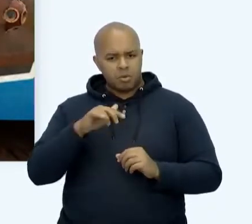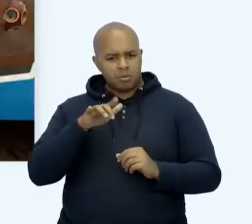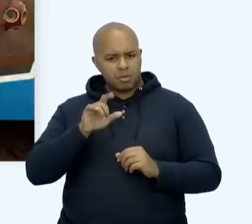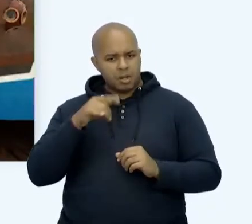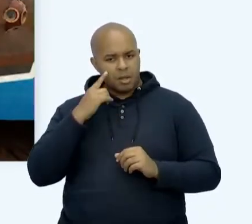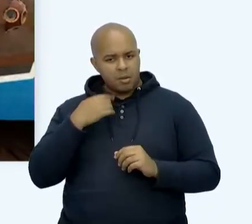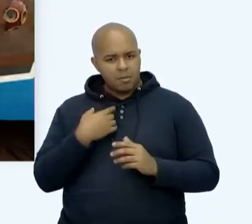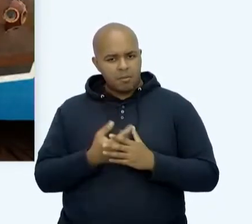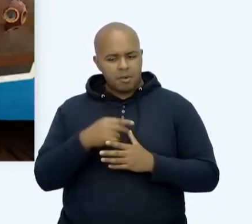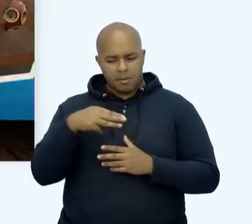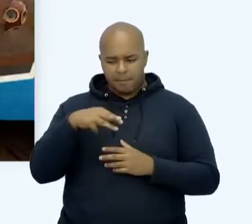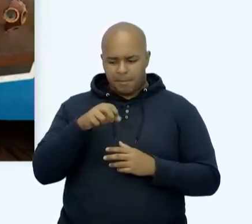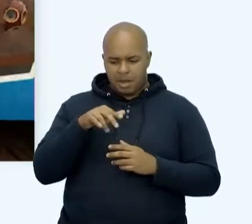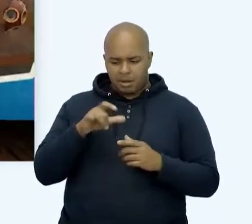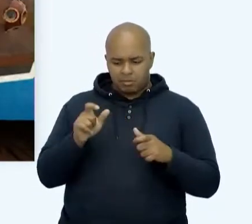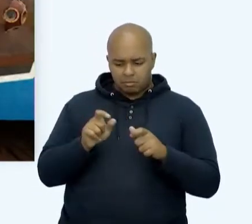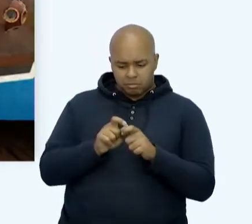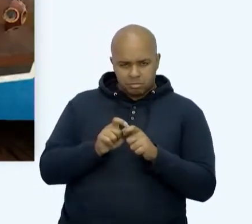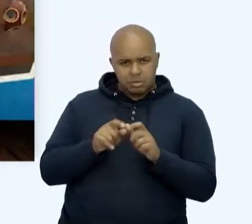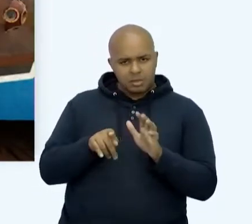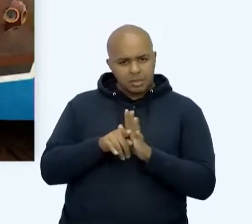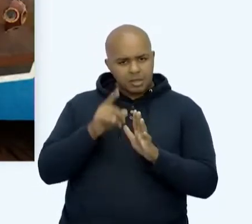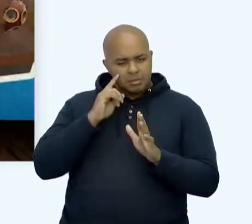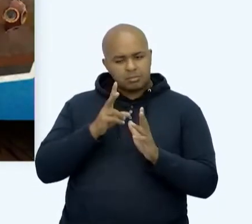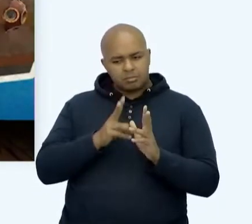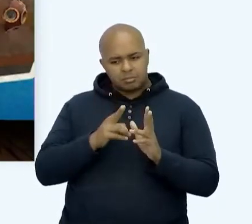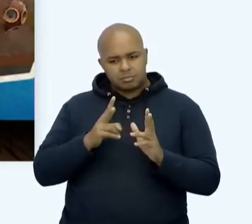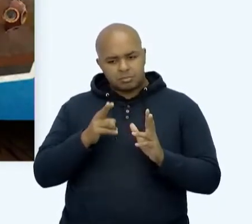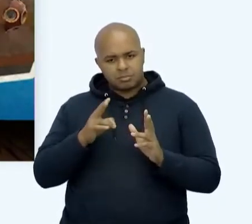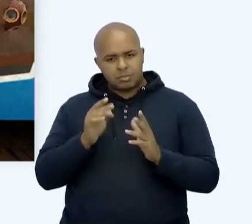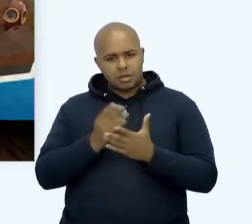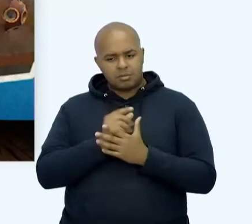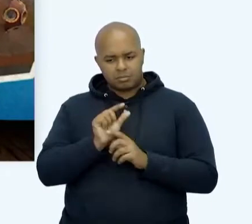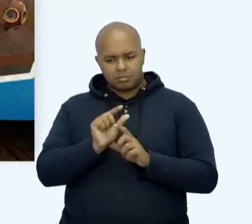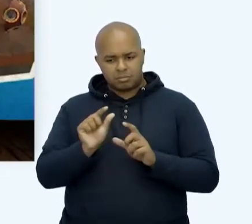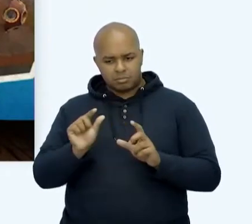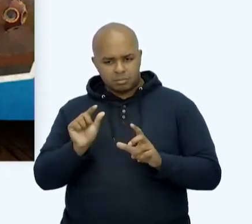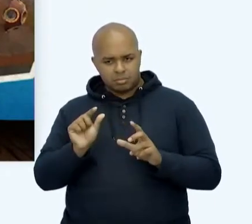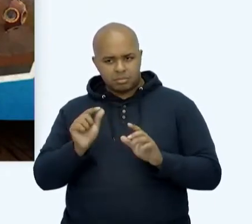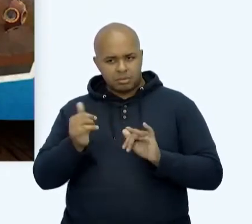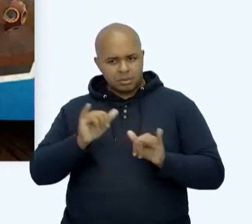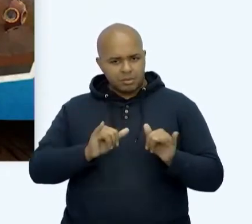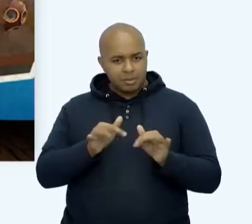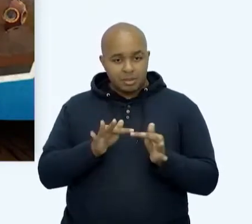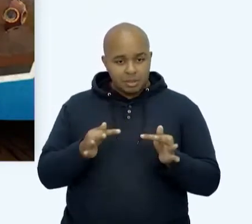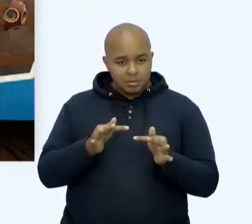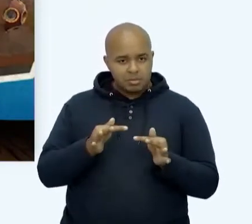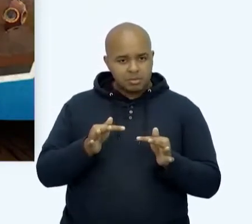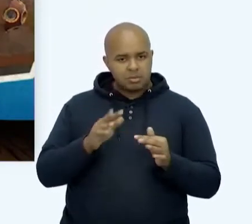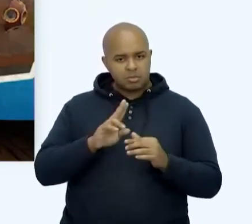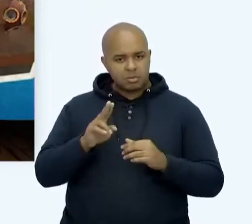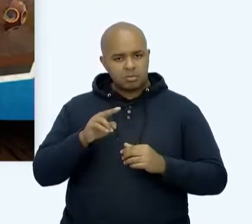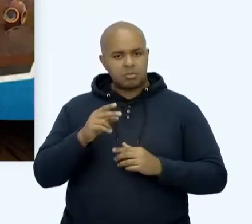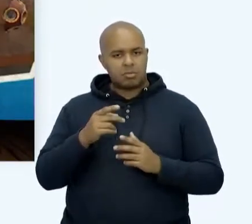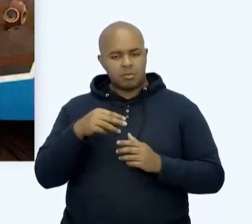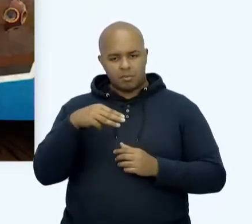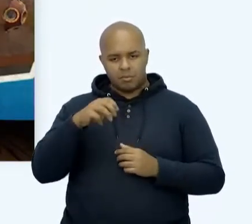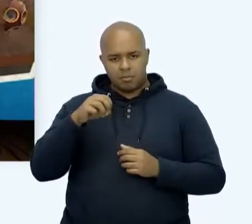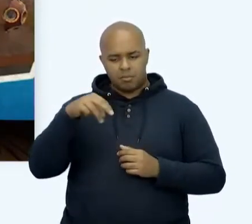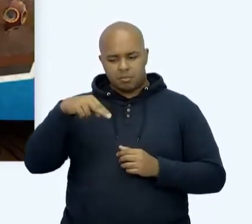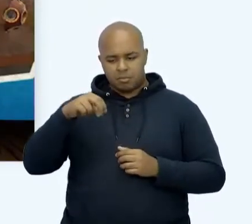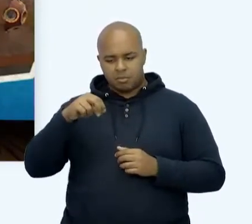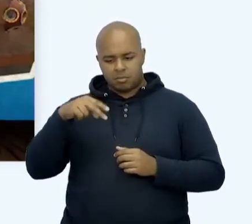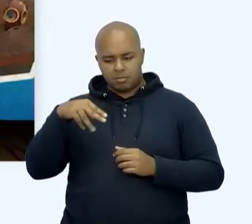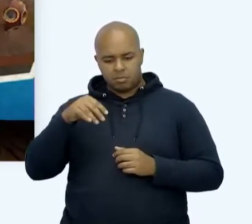é uma macromolécula formada pela repetição de pequenas unidades químicas mais simples, chamadas de monômeros